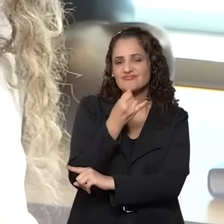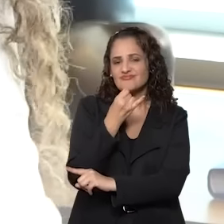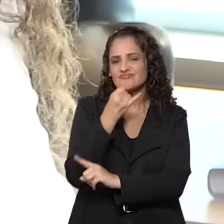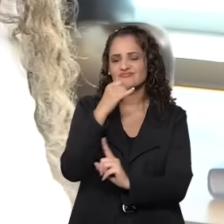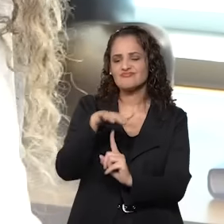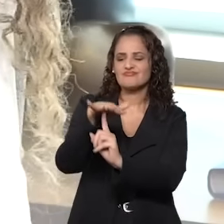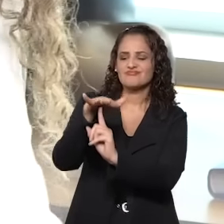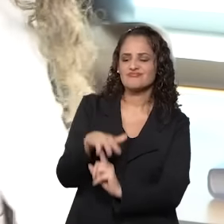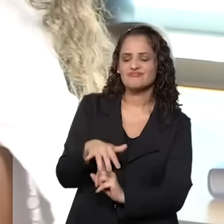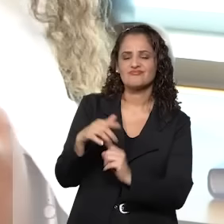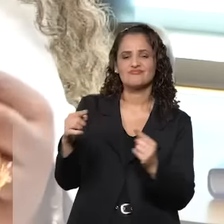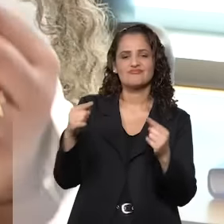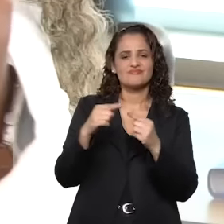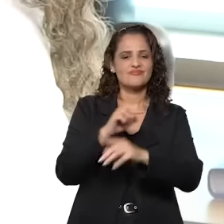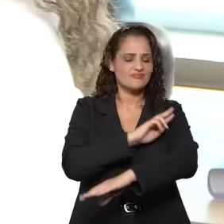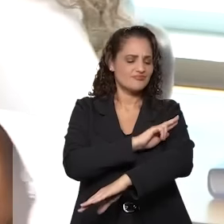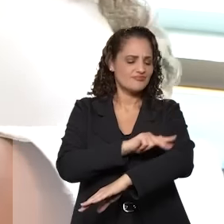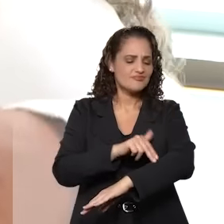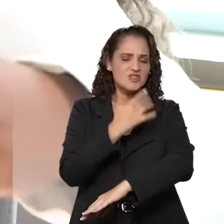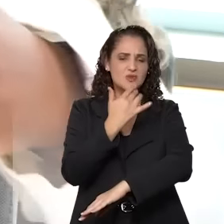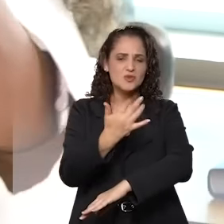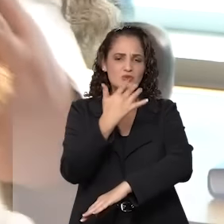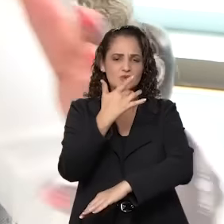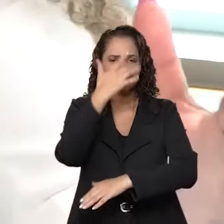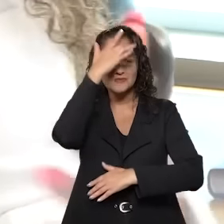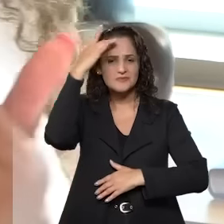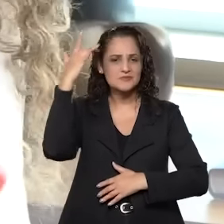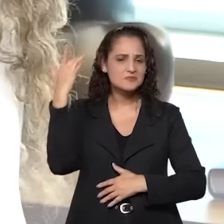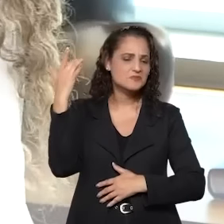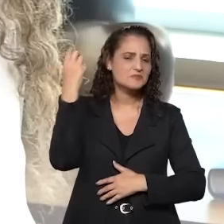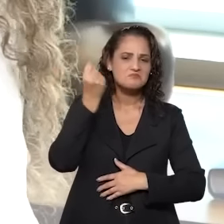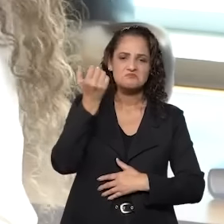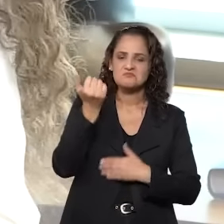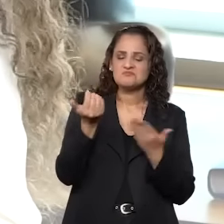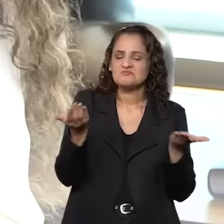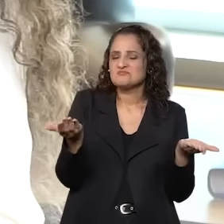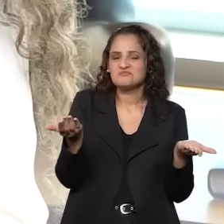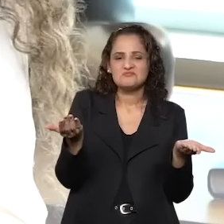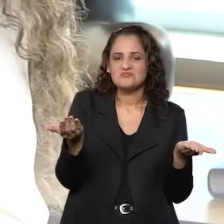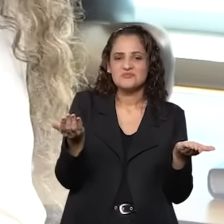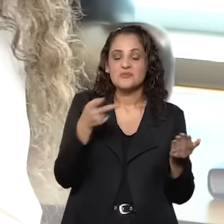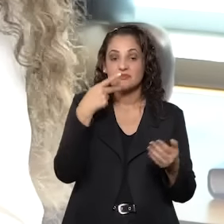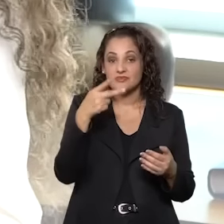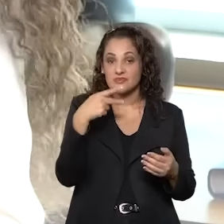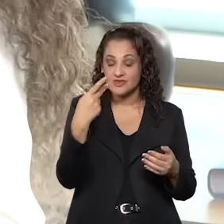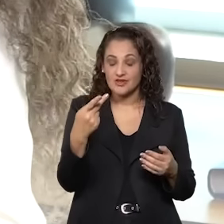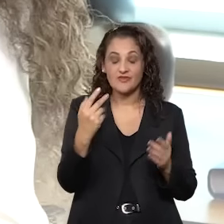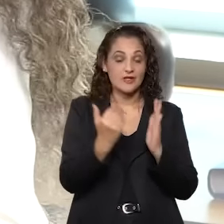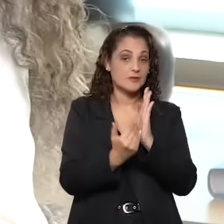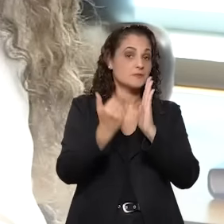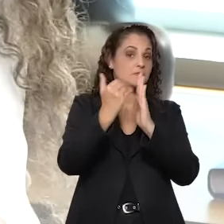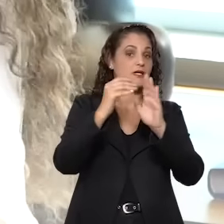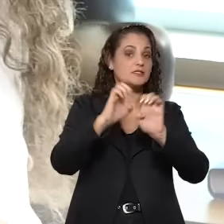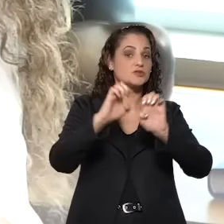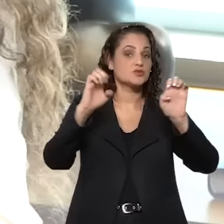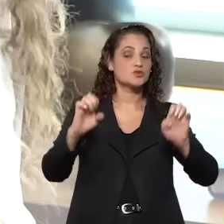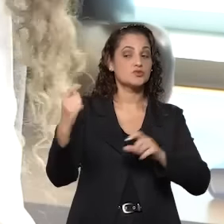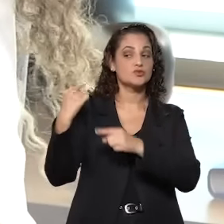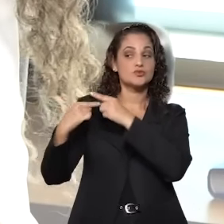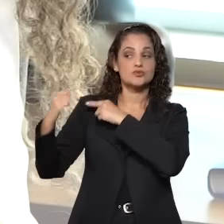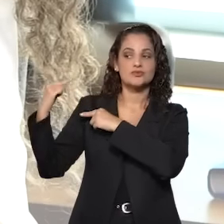ofensas relacionadas à cor da pele de uma pessoa branca ou qualquer coisa assim a gente tá falando de algo que é muito mais estrutural